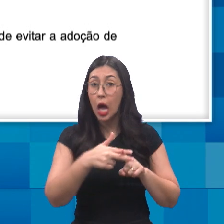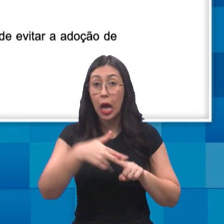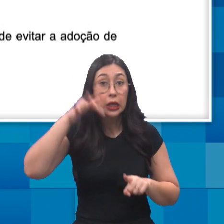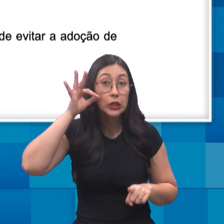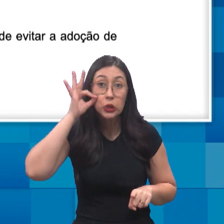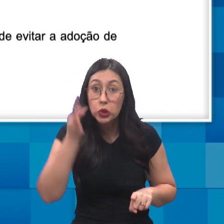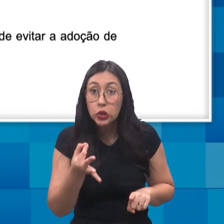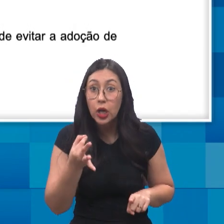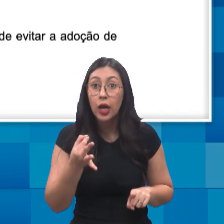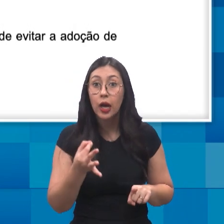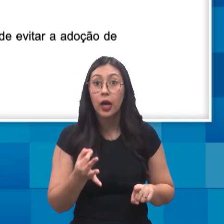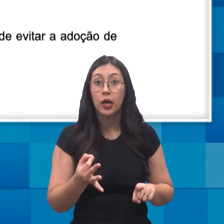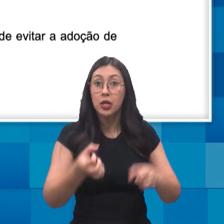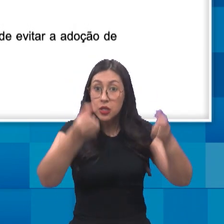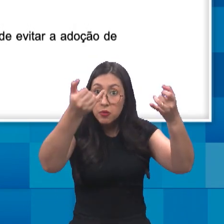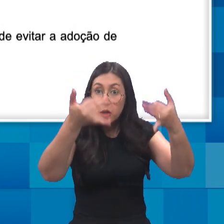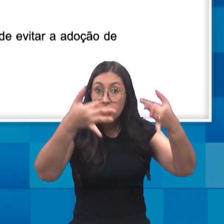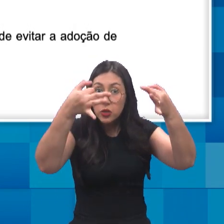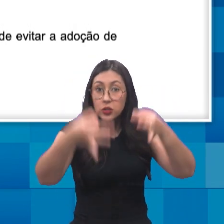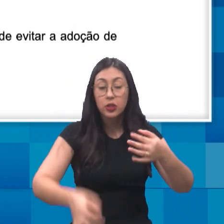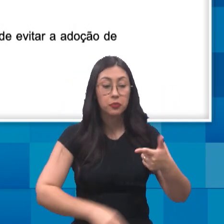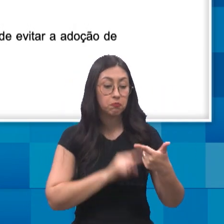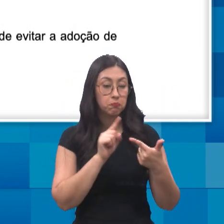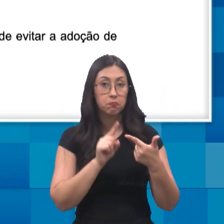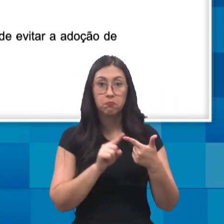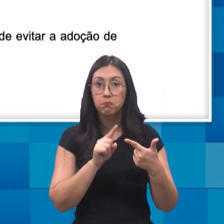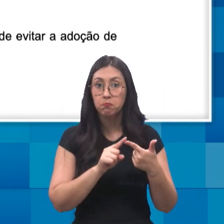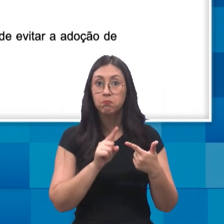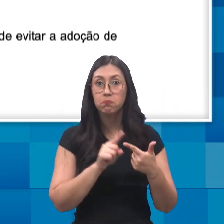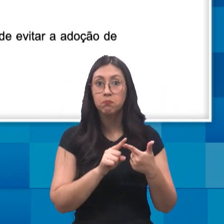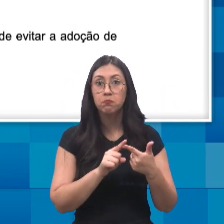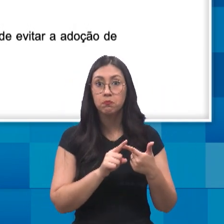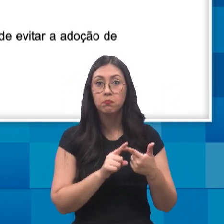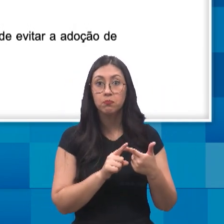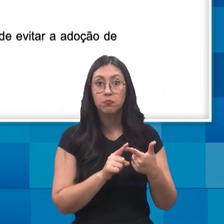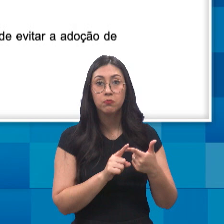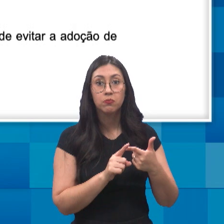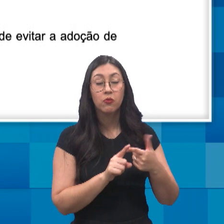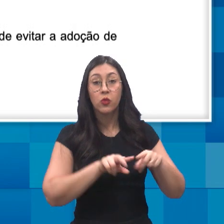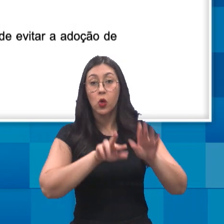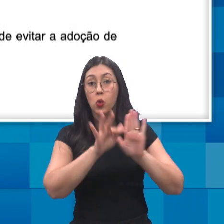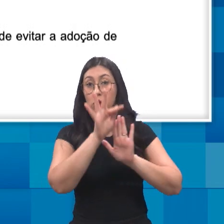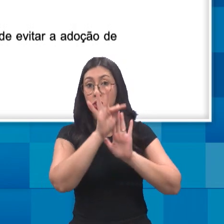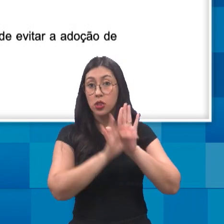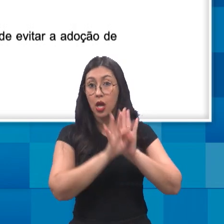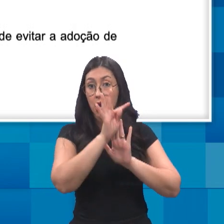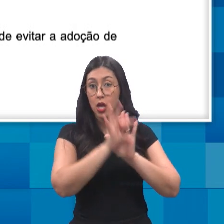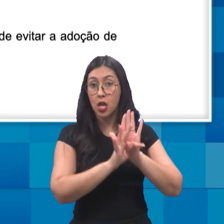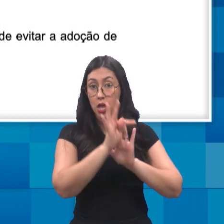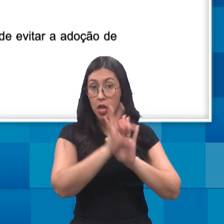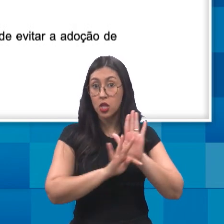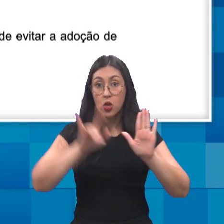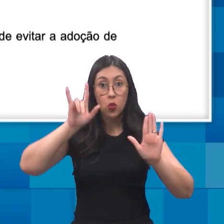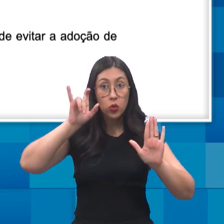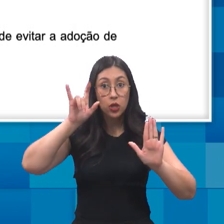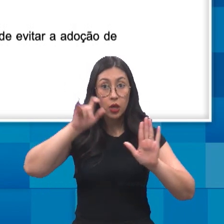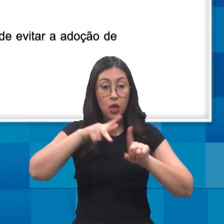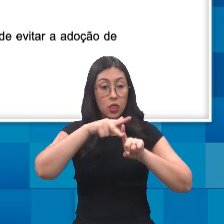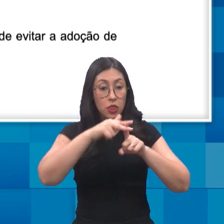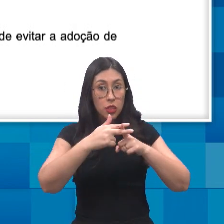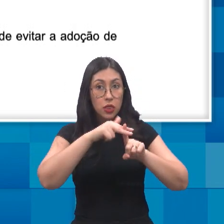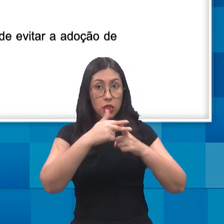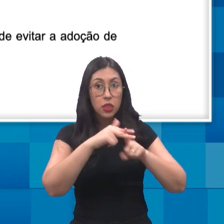com os devidos esclarecimentos. Número 2, a revisão da chamada no Instagram, com um texto fiel à realidade dos